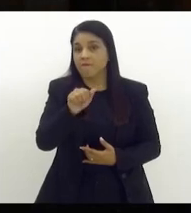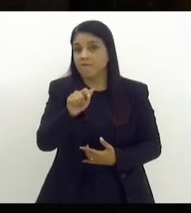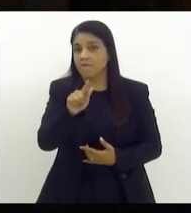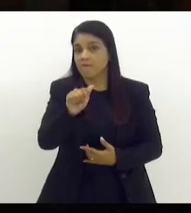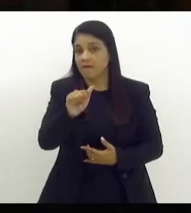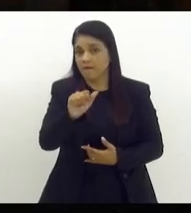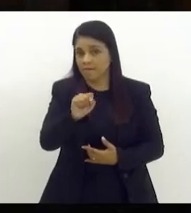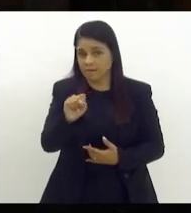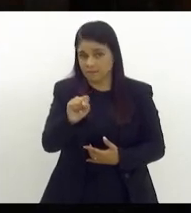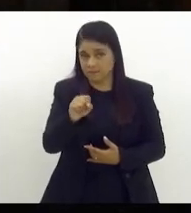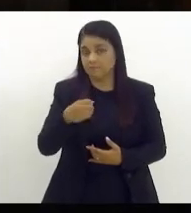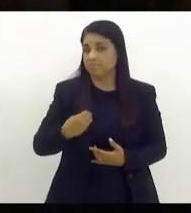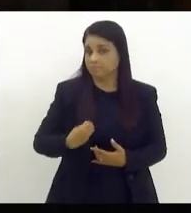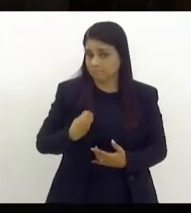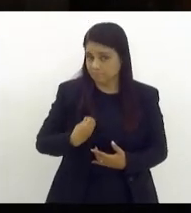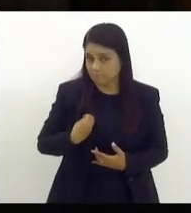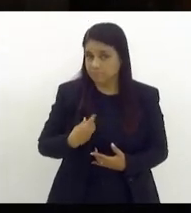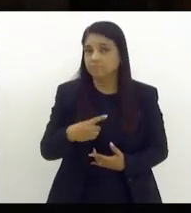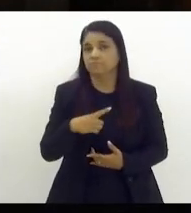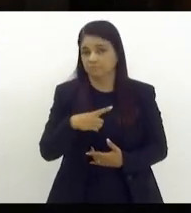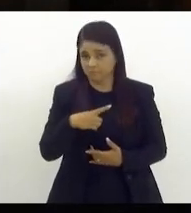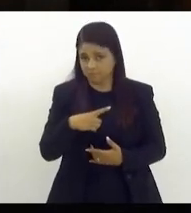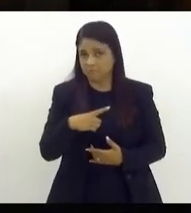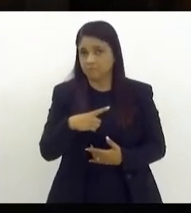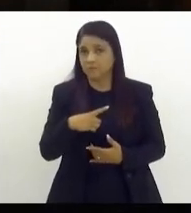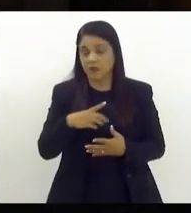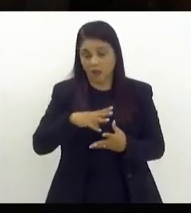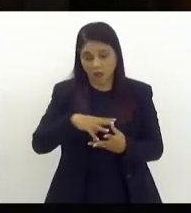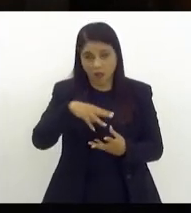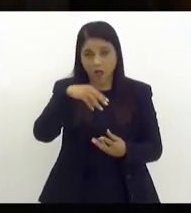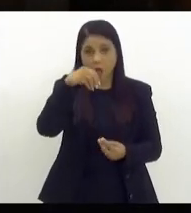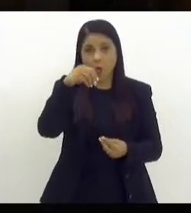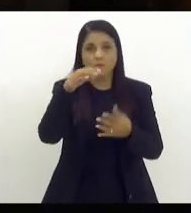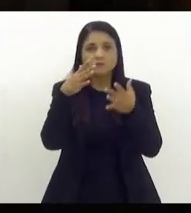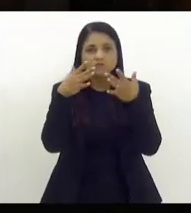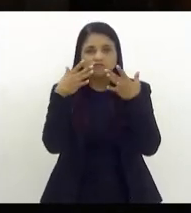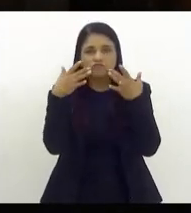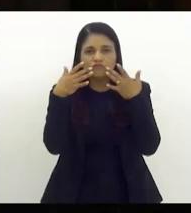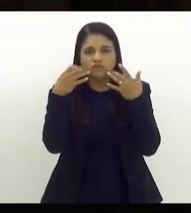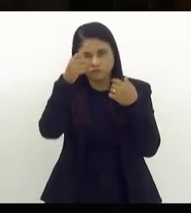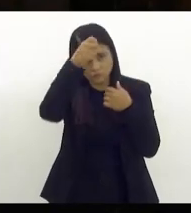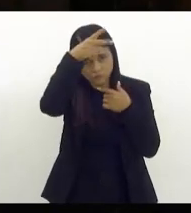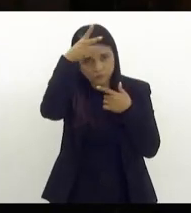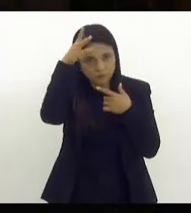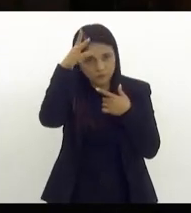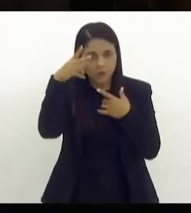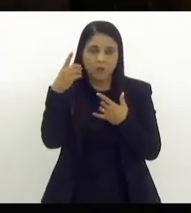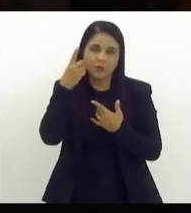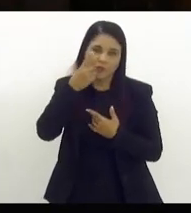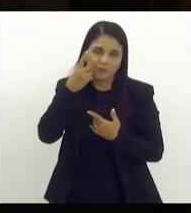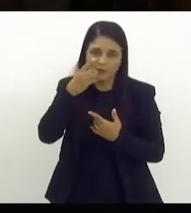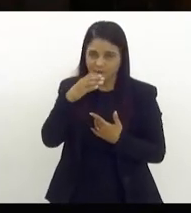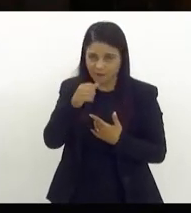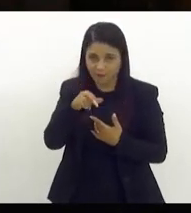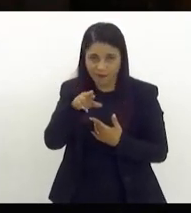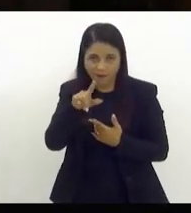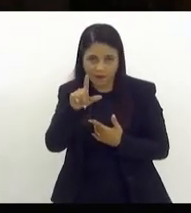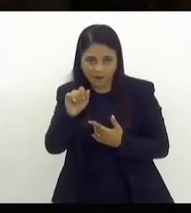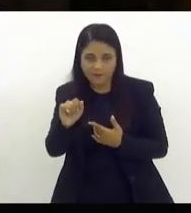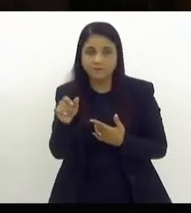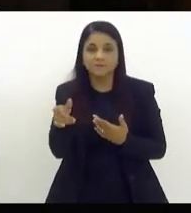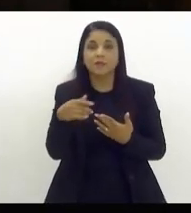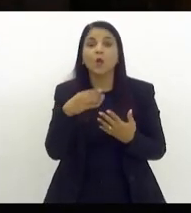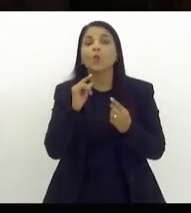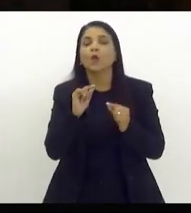A alma do Teatro Municipal, deputada Carla Machado, é seu corpo